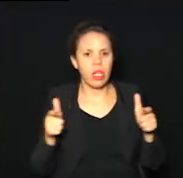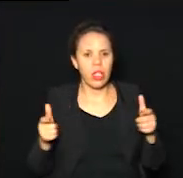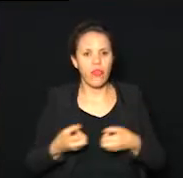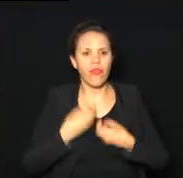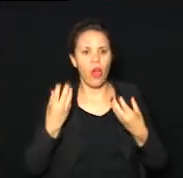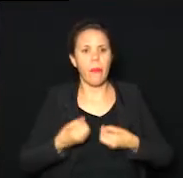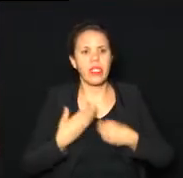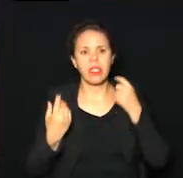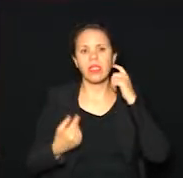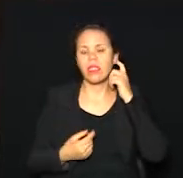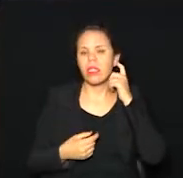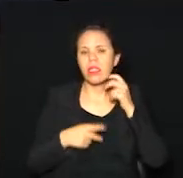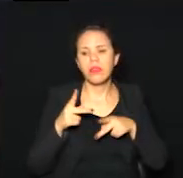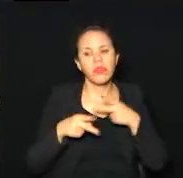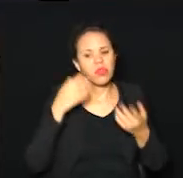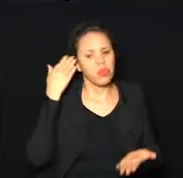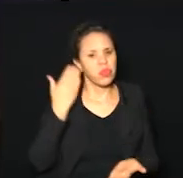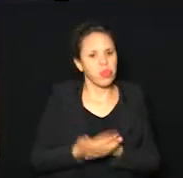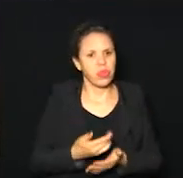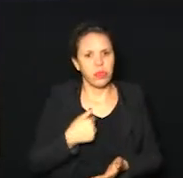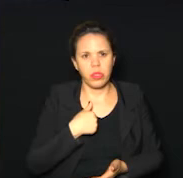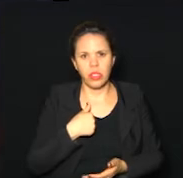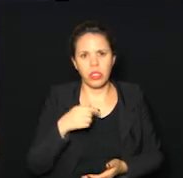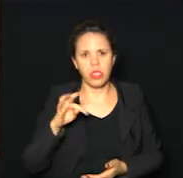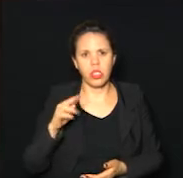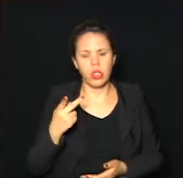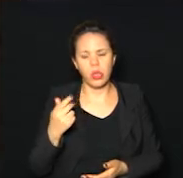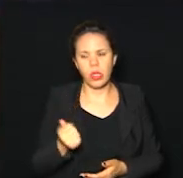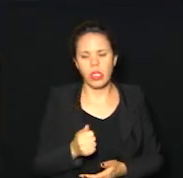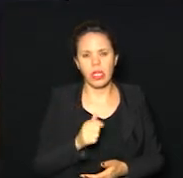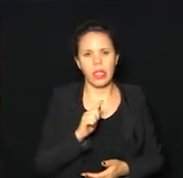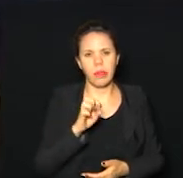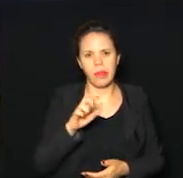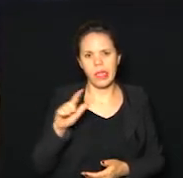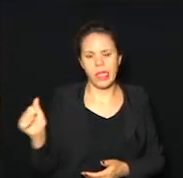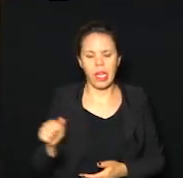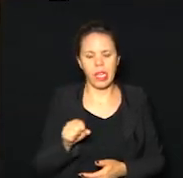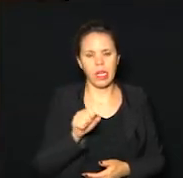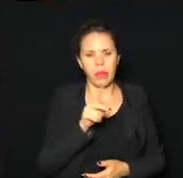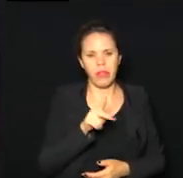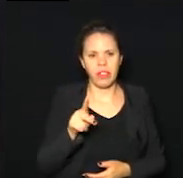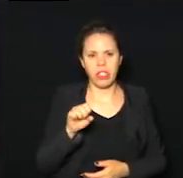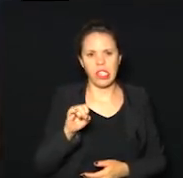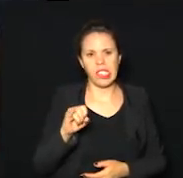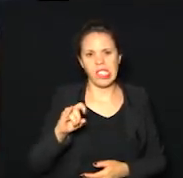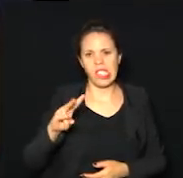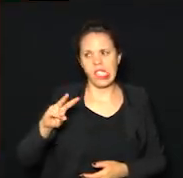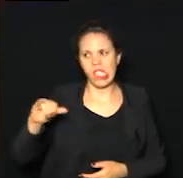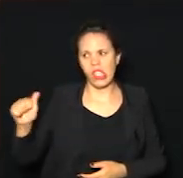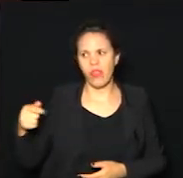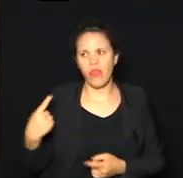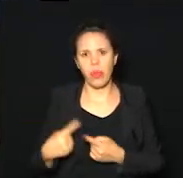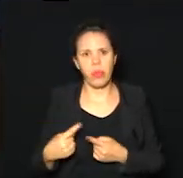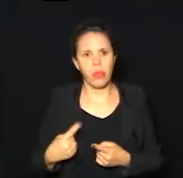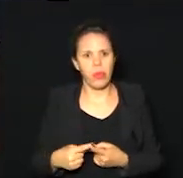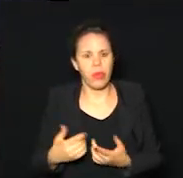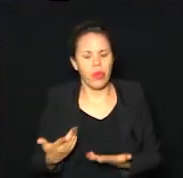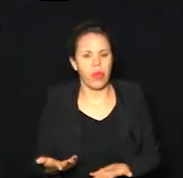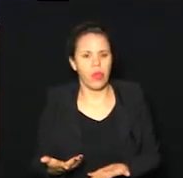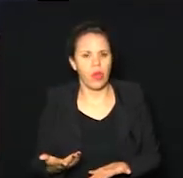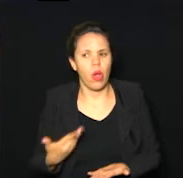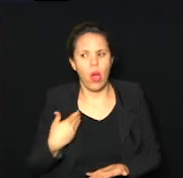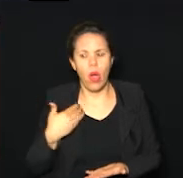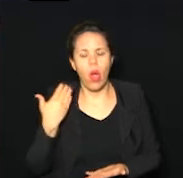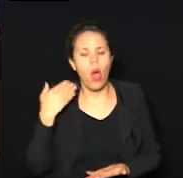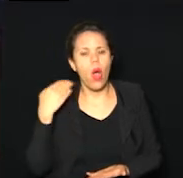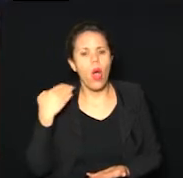informação. Agora as pessoas não acreditam em mim, no Toninho, na Gabriela, na professora Silvia. Sabe por quê, Mariana? Não convém na companheira Mariana? Porque sabe